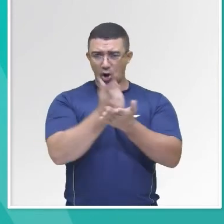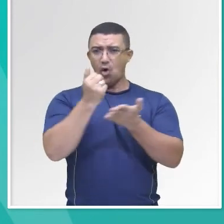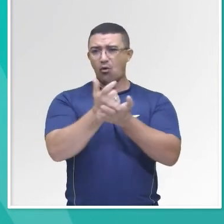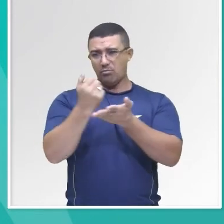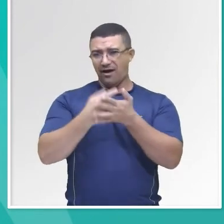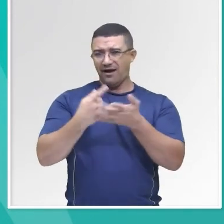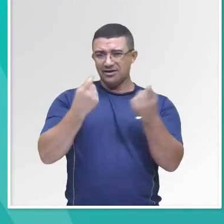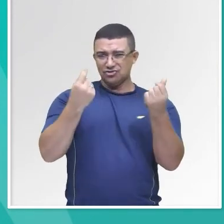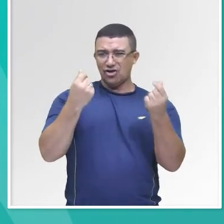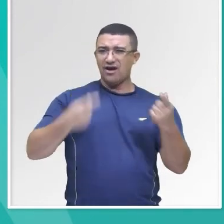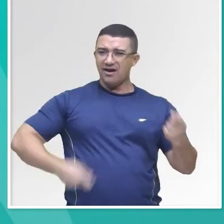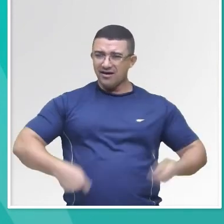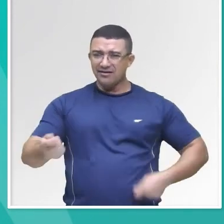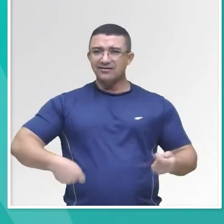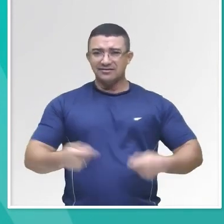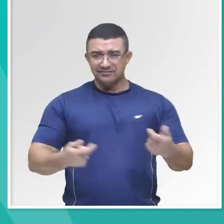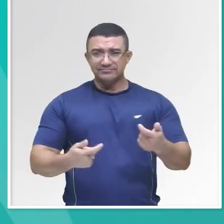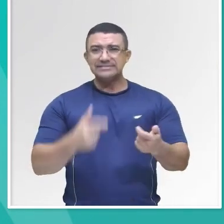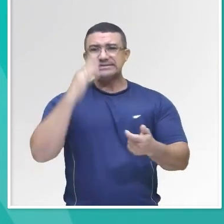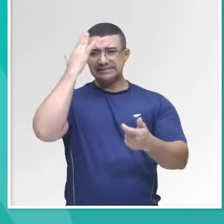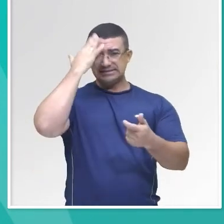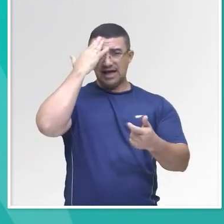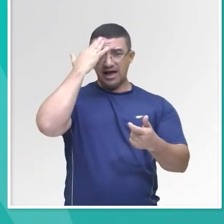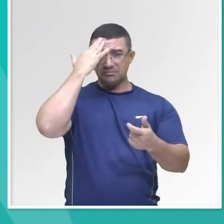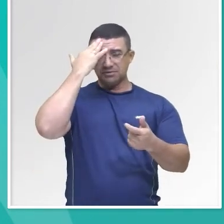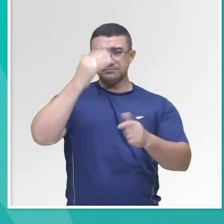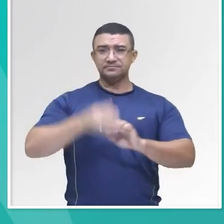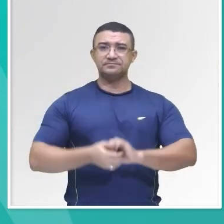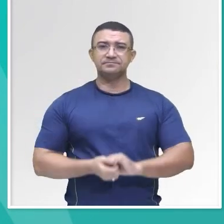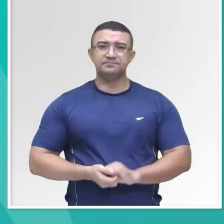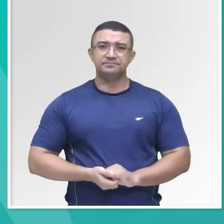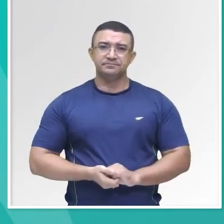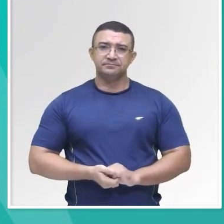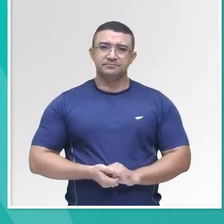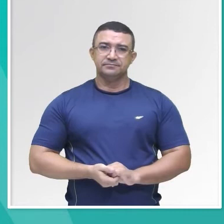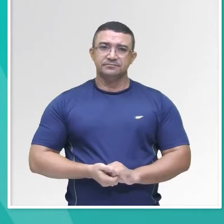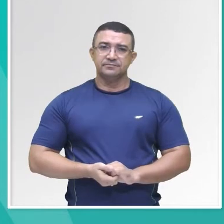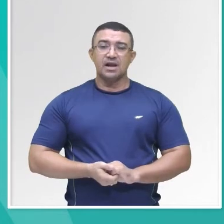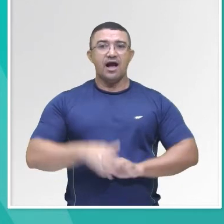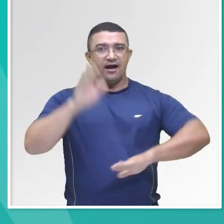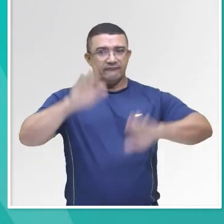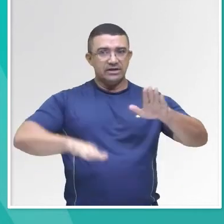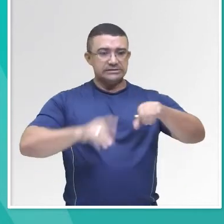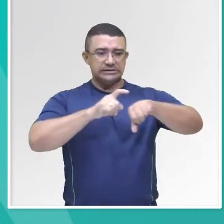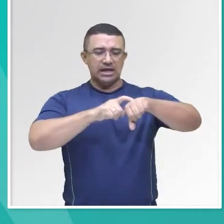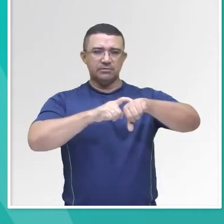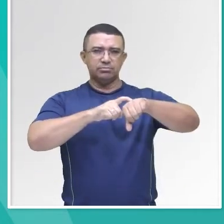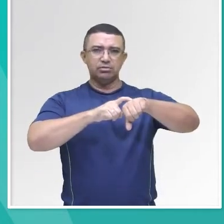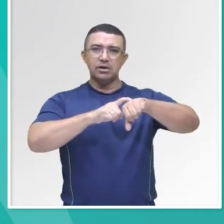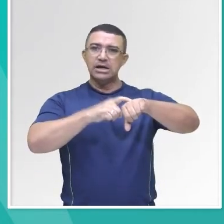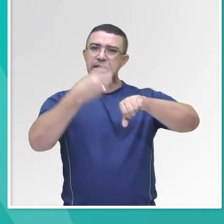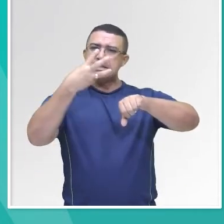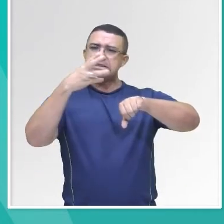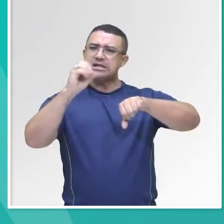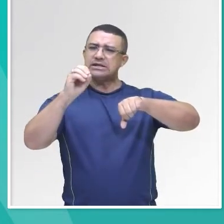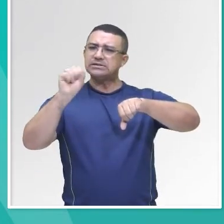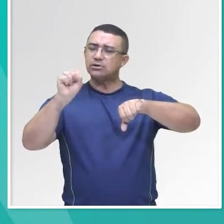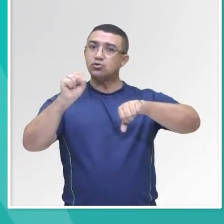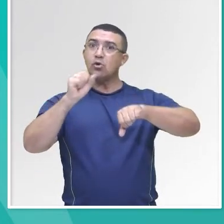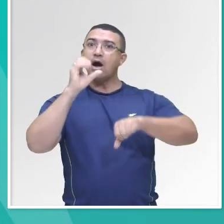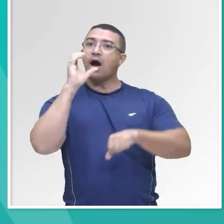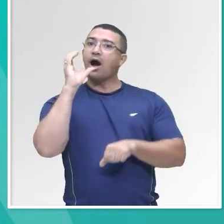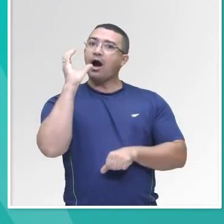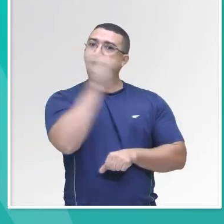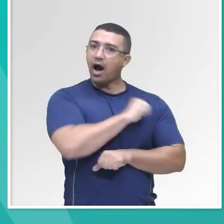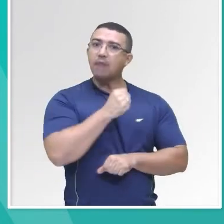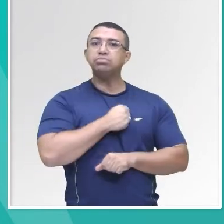algo como comprovação da ideia dele, né? Basta 30 segundos para uma marca influenciar uma criança.